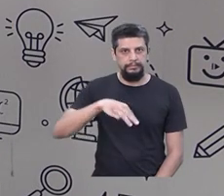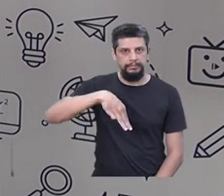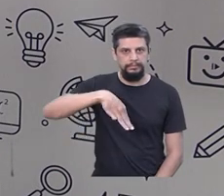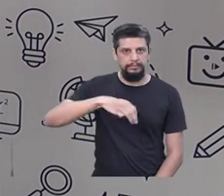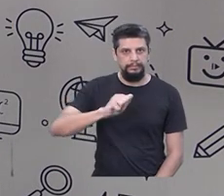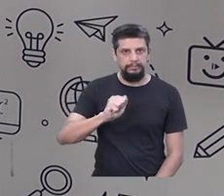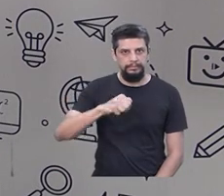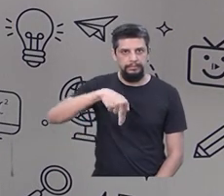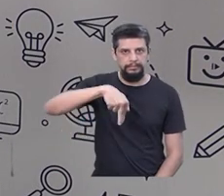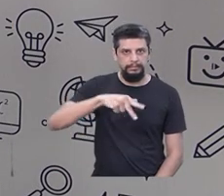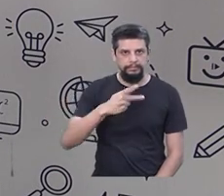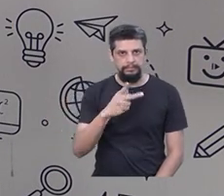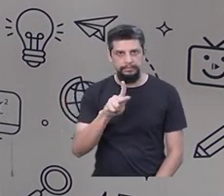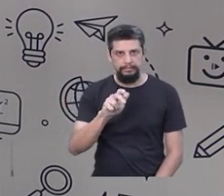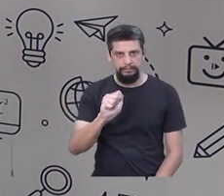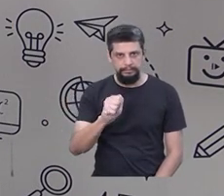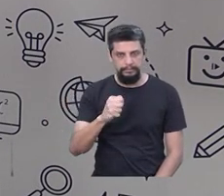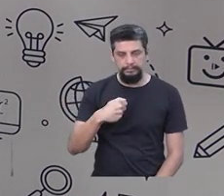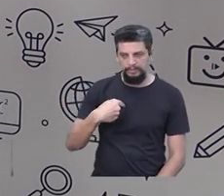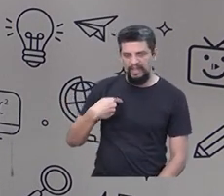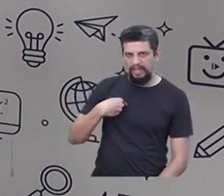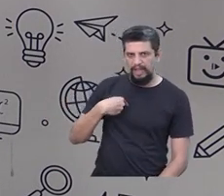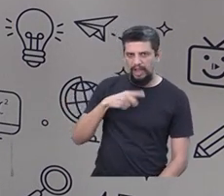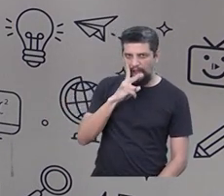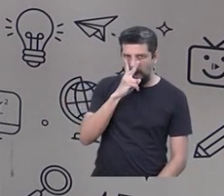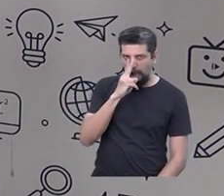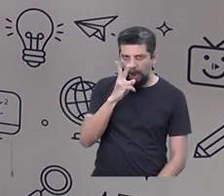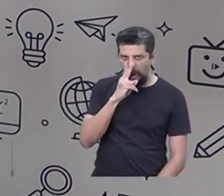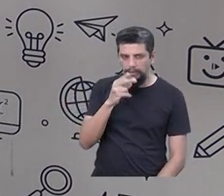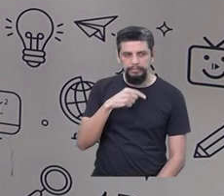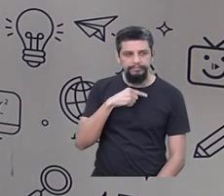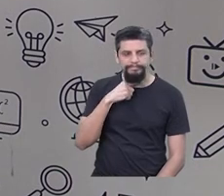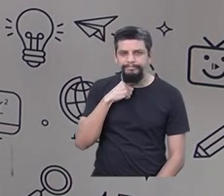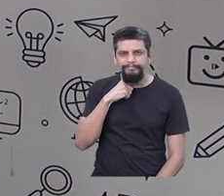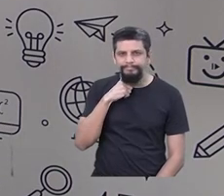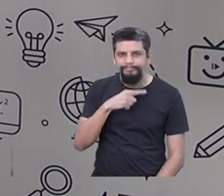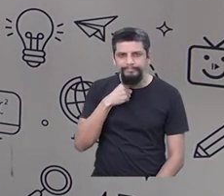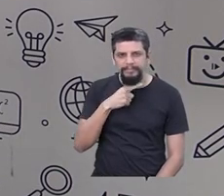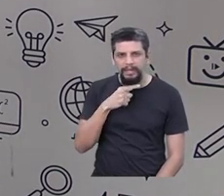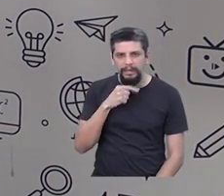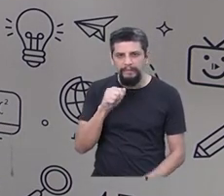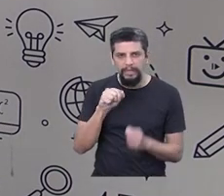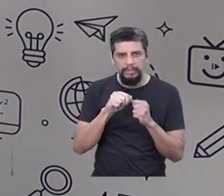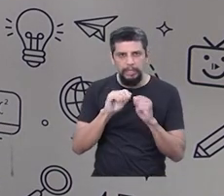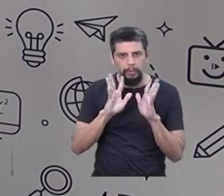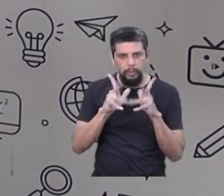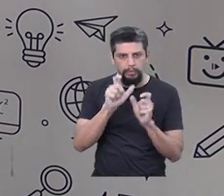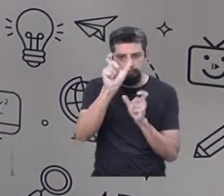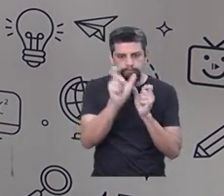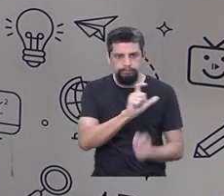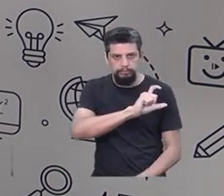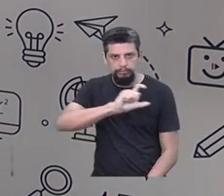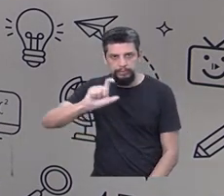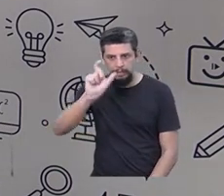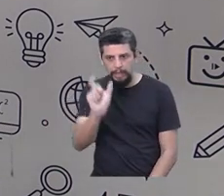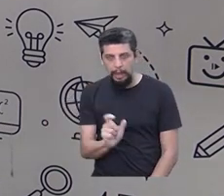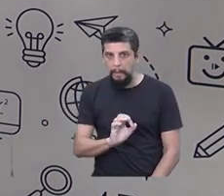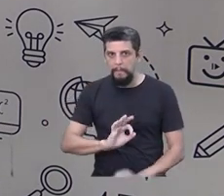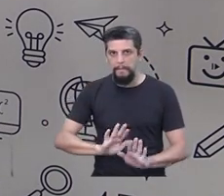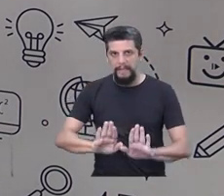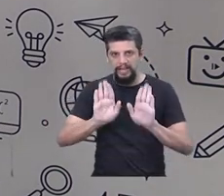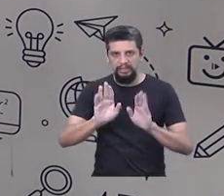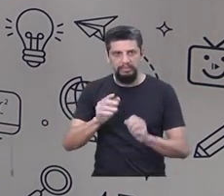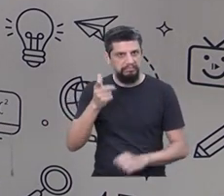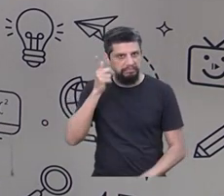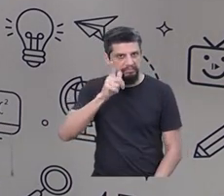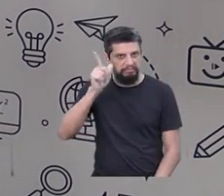Alemanha, isso mesmo. Eu acho que nós não vamos conseguir finalizar toda a nossa cruzadinha, mas nós fomos muito bem,